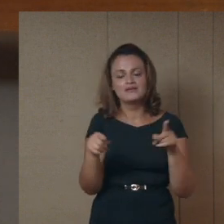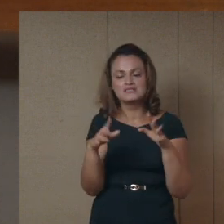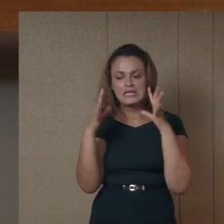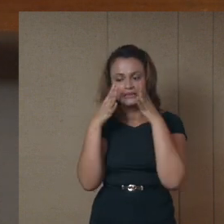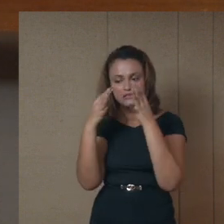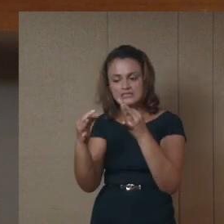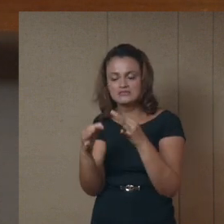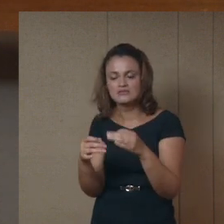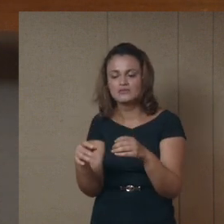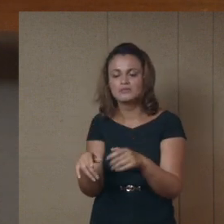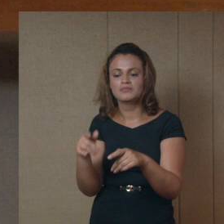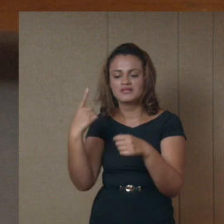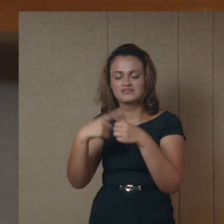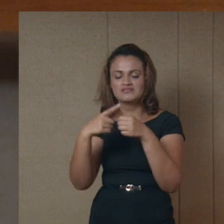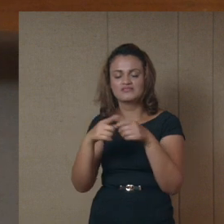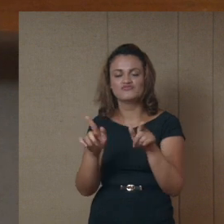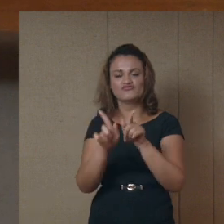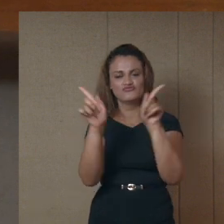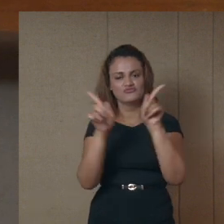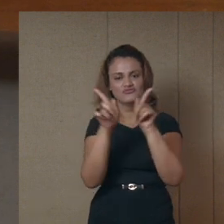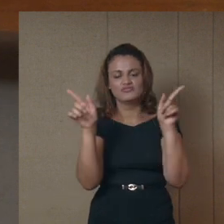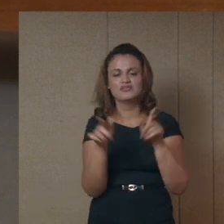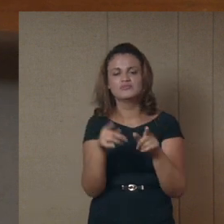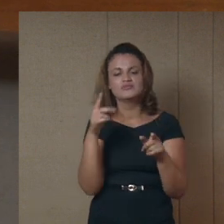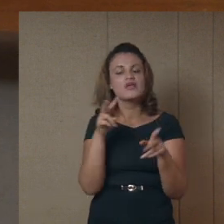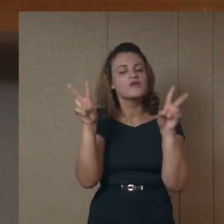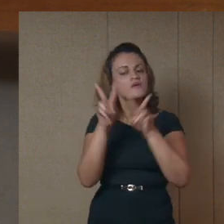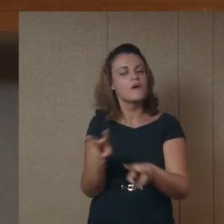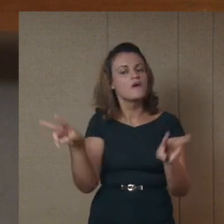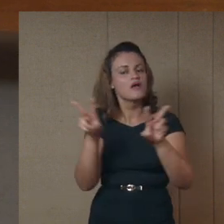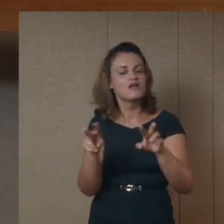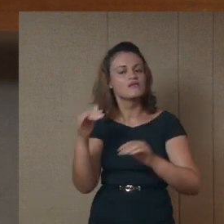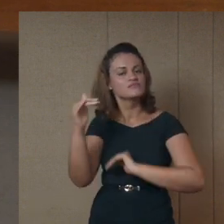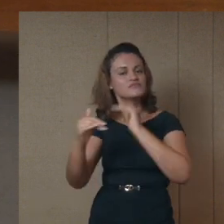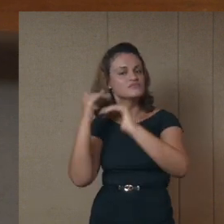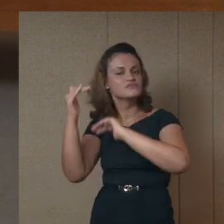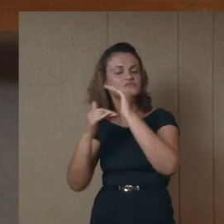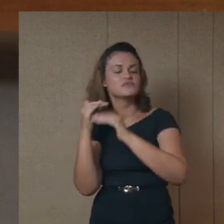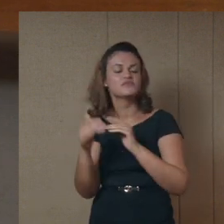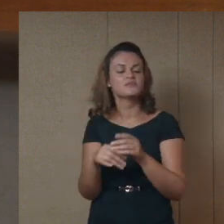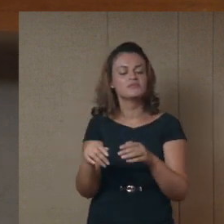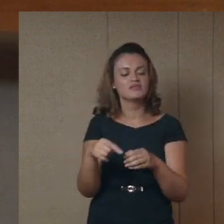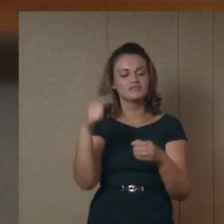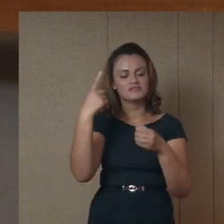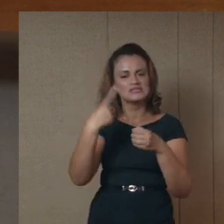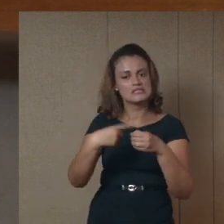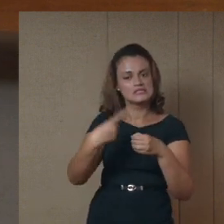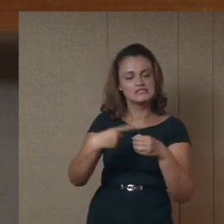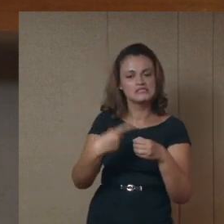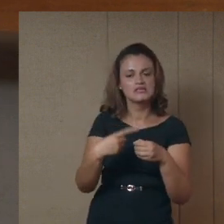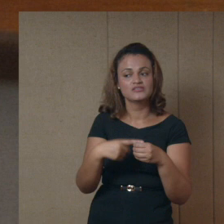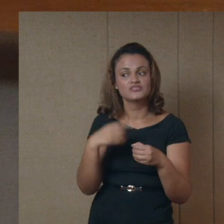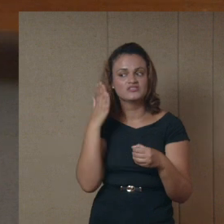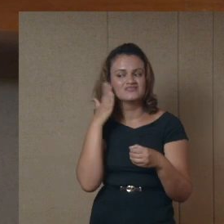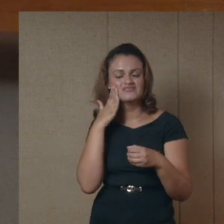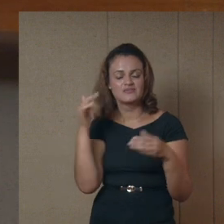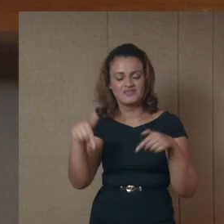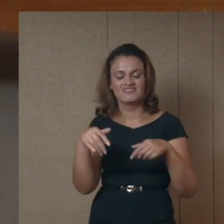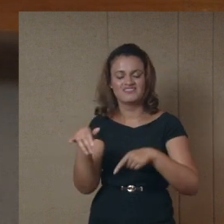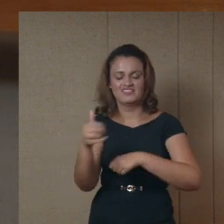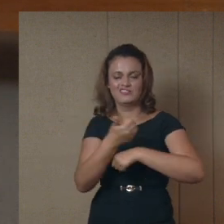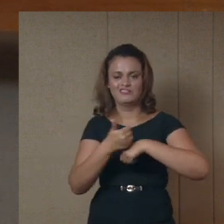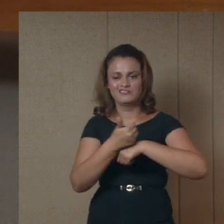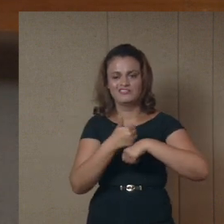atencioso para a cidade gêmeas e de como a gente pode olhar também o desenvolvimento urbano que essa é uma atribuição que está com a nossa